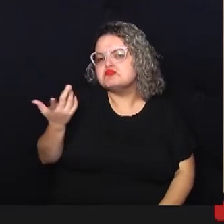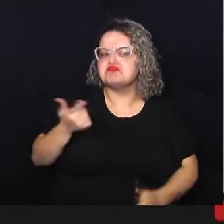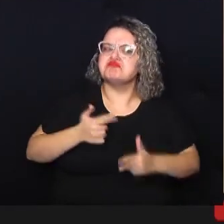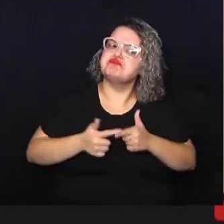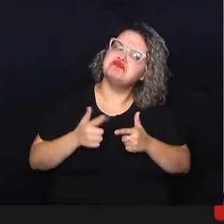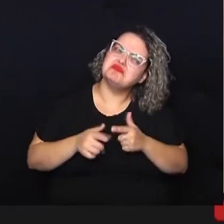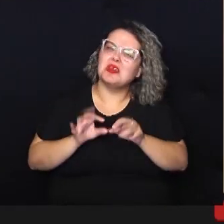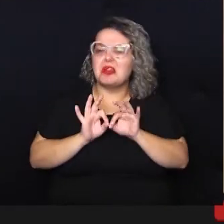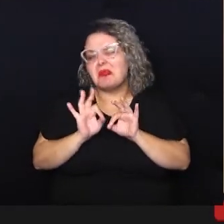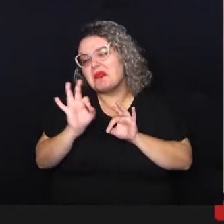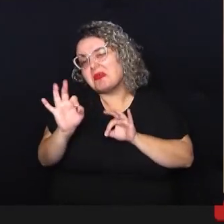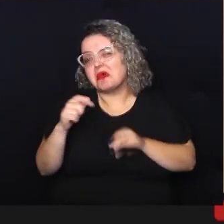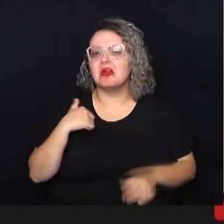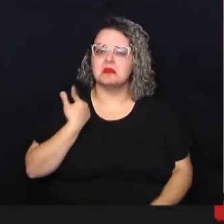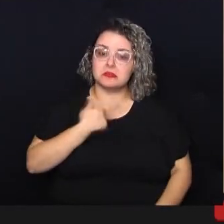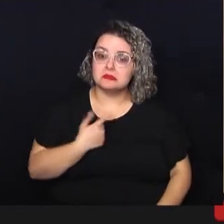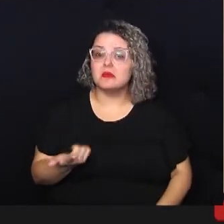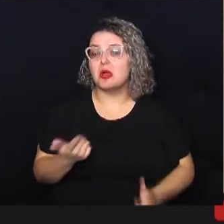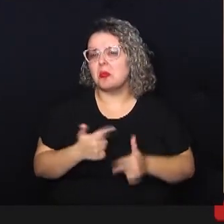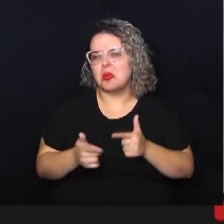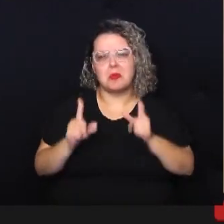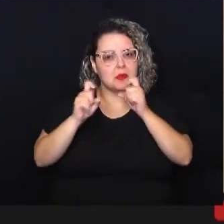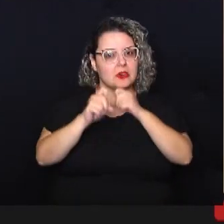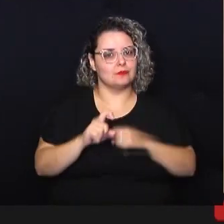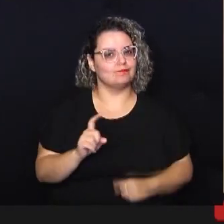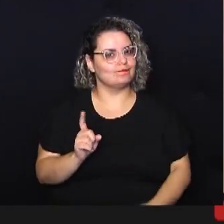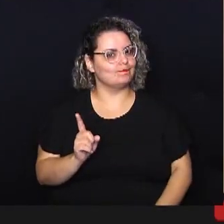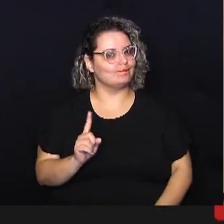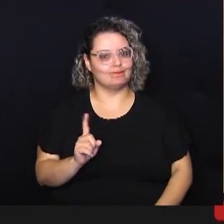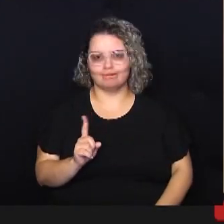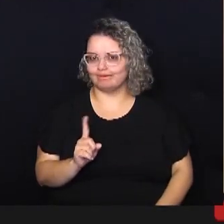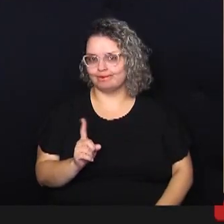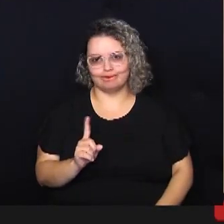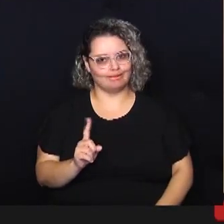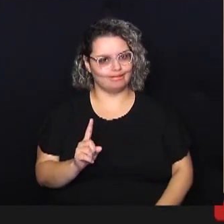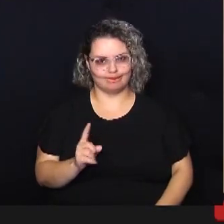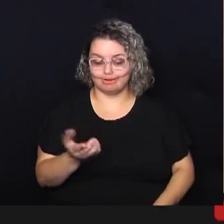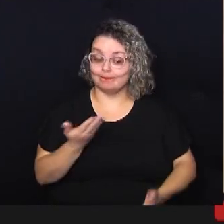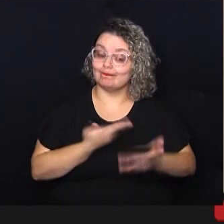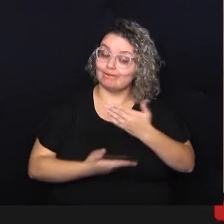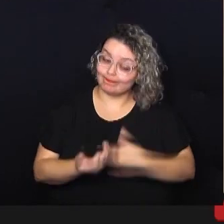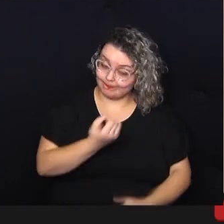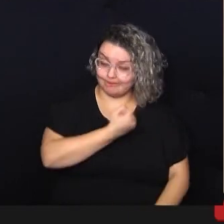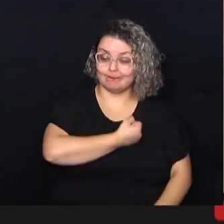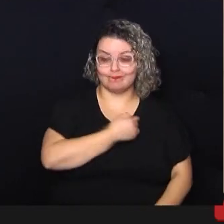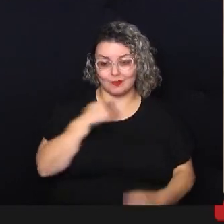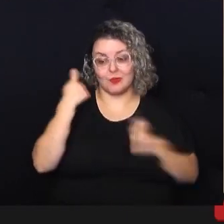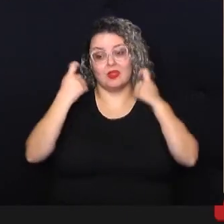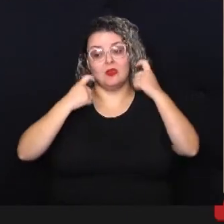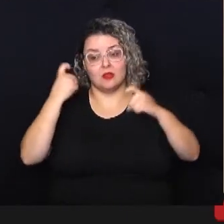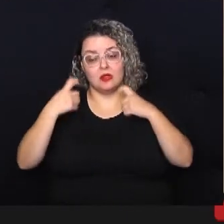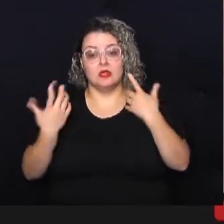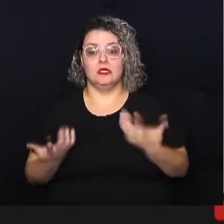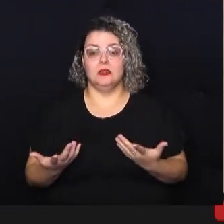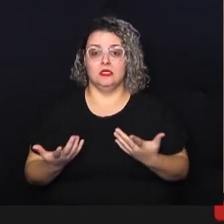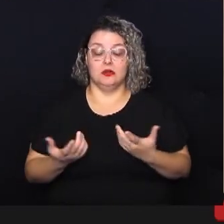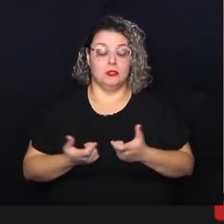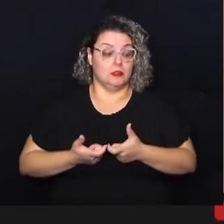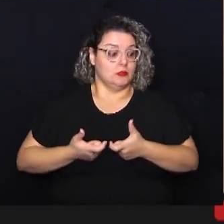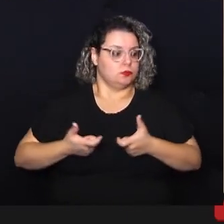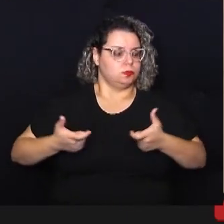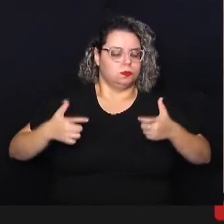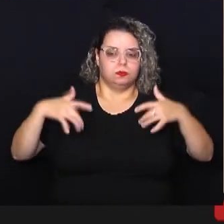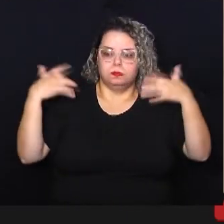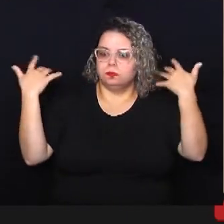pouco longe da gente, né? Um problema raro, mas não é. Você acabou de compartilhar os números. Então, a preocupação é gigante. Ela é